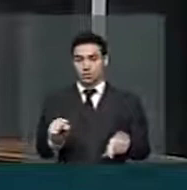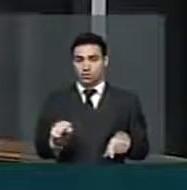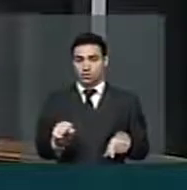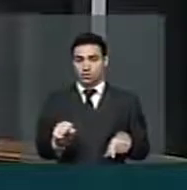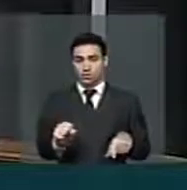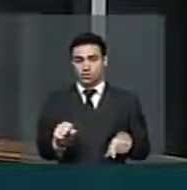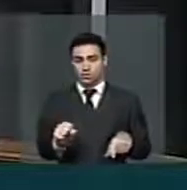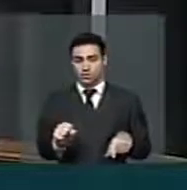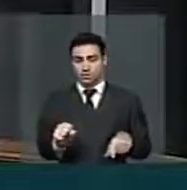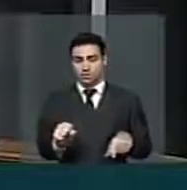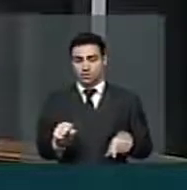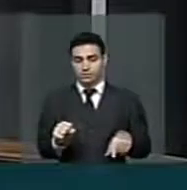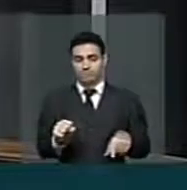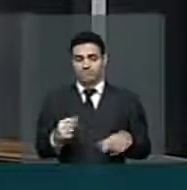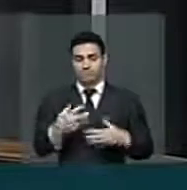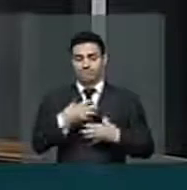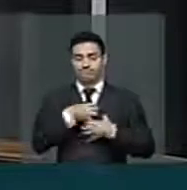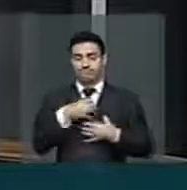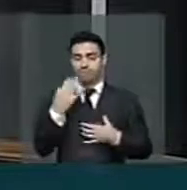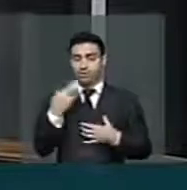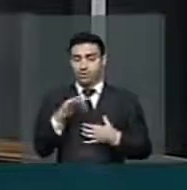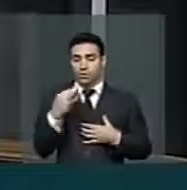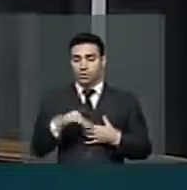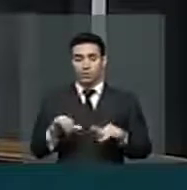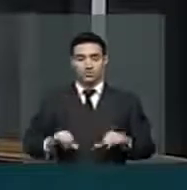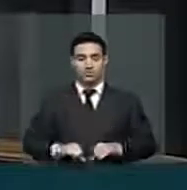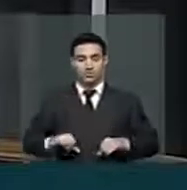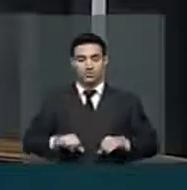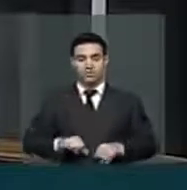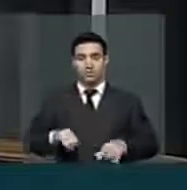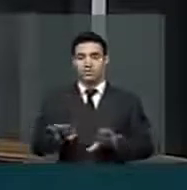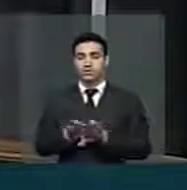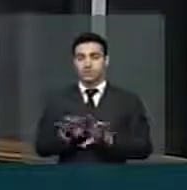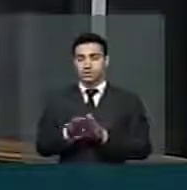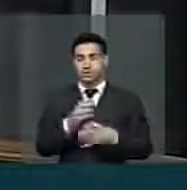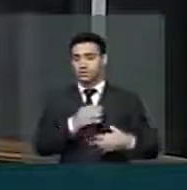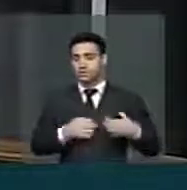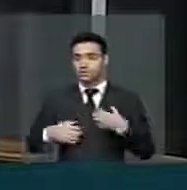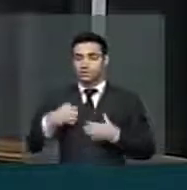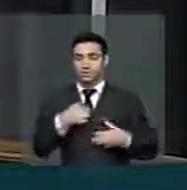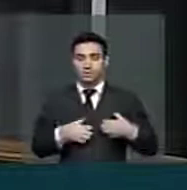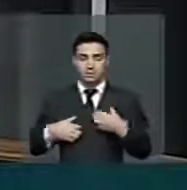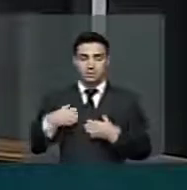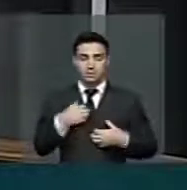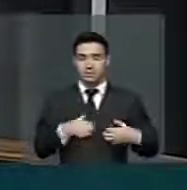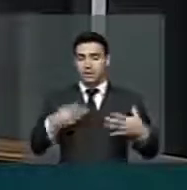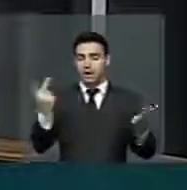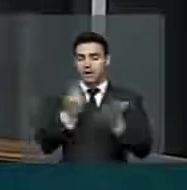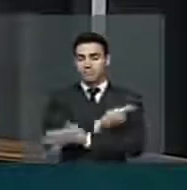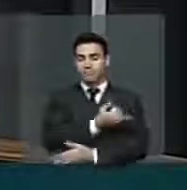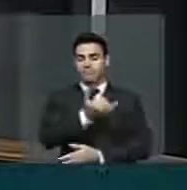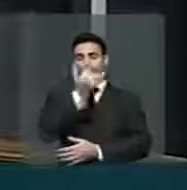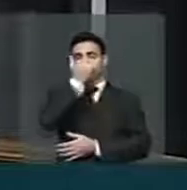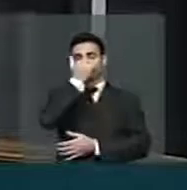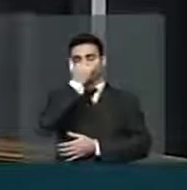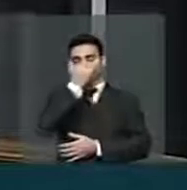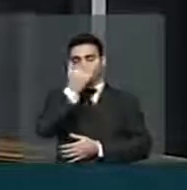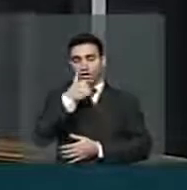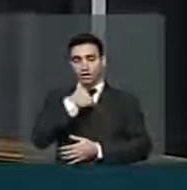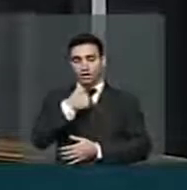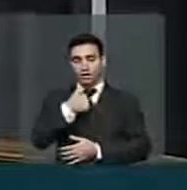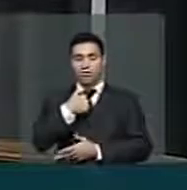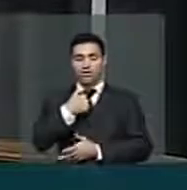Da compreensão da dor, do sofrimento e da angústia dessa terrível tragédia, retirei as